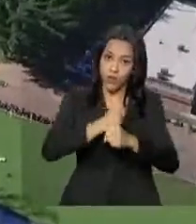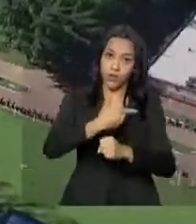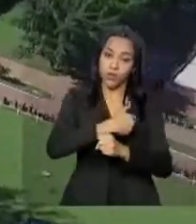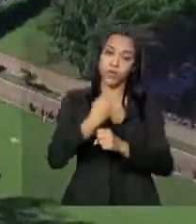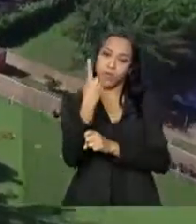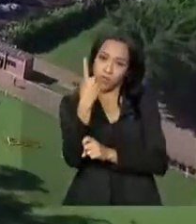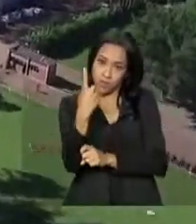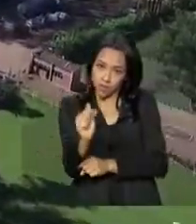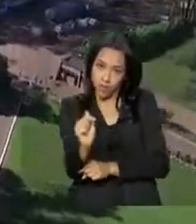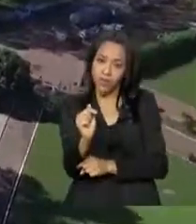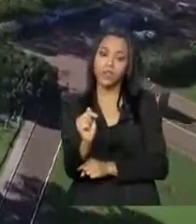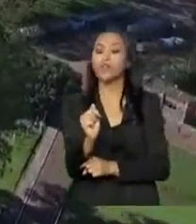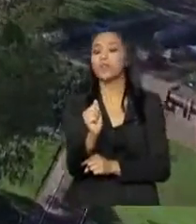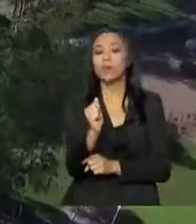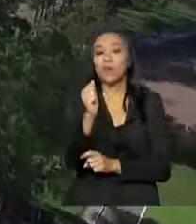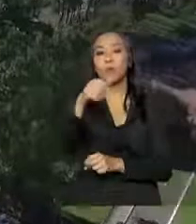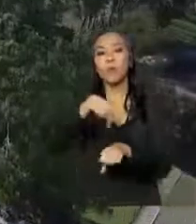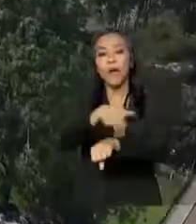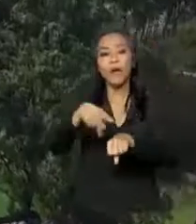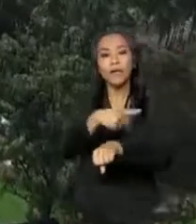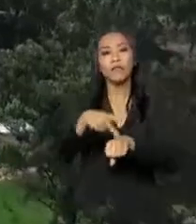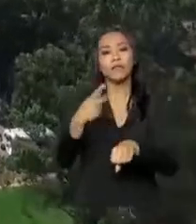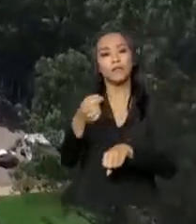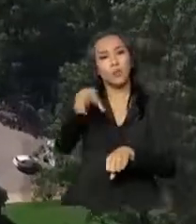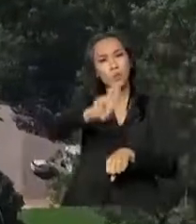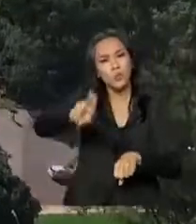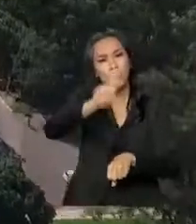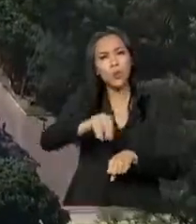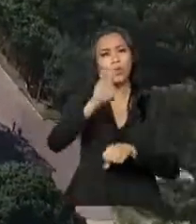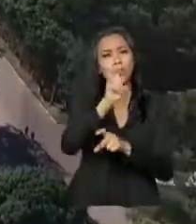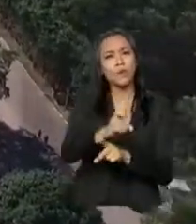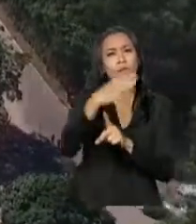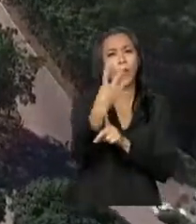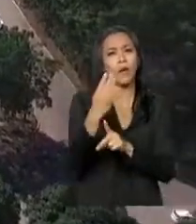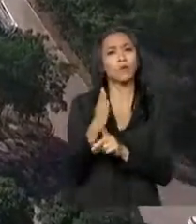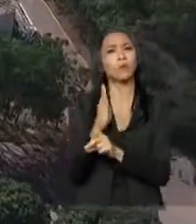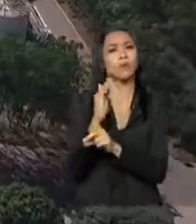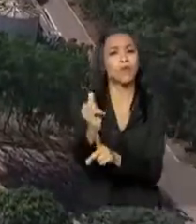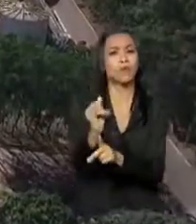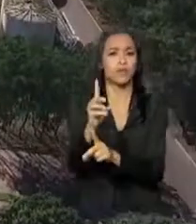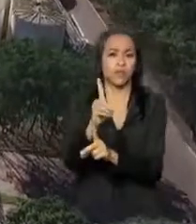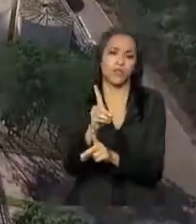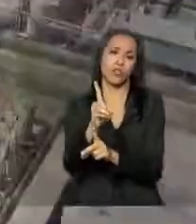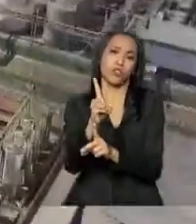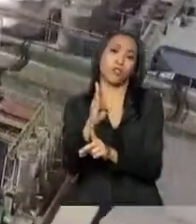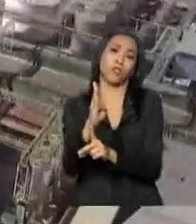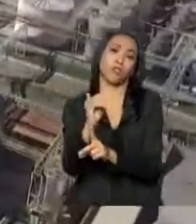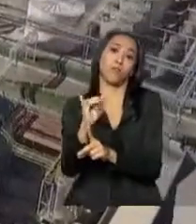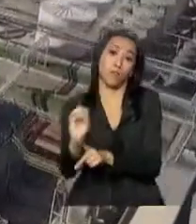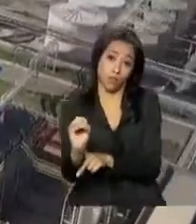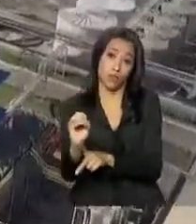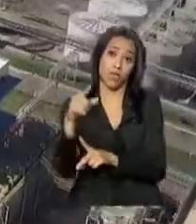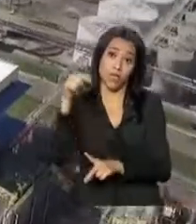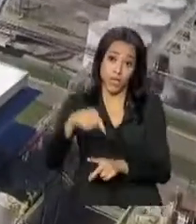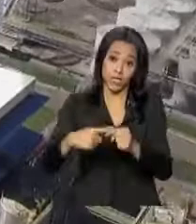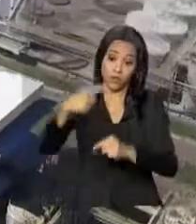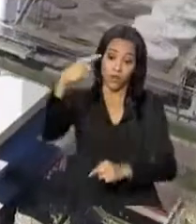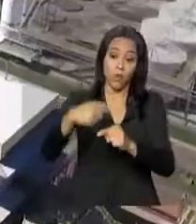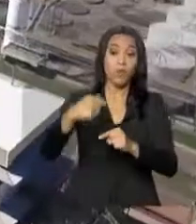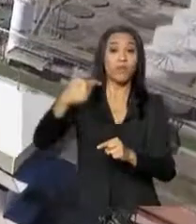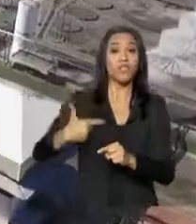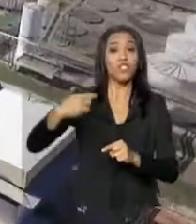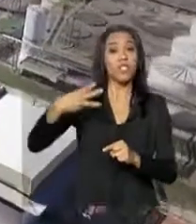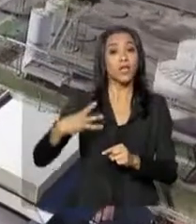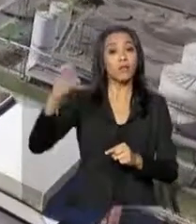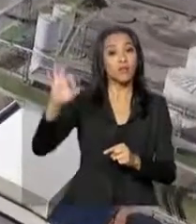país consumiu 54,5 bilhões de litros de diesel, sendo que desse volume, 23%